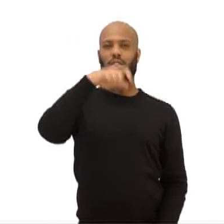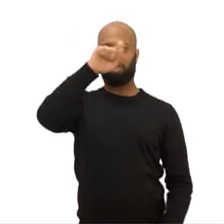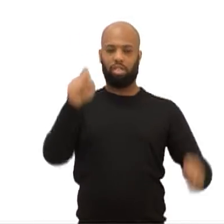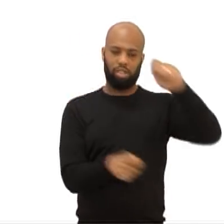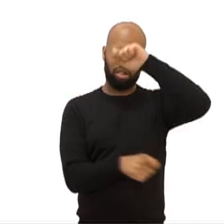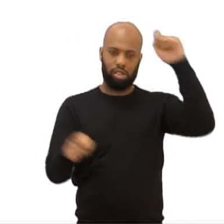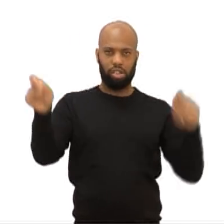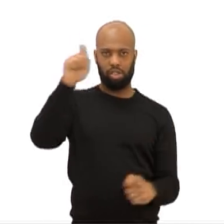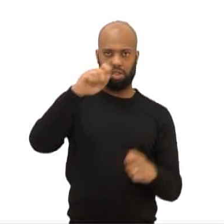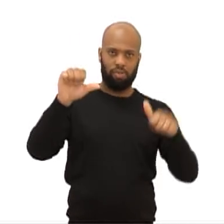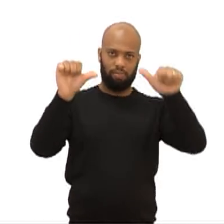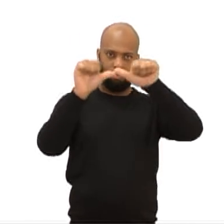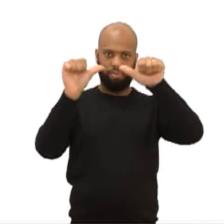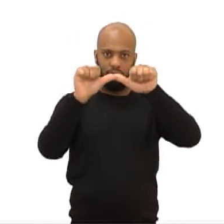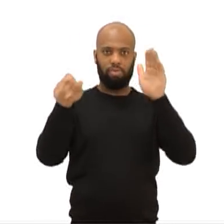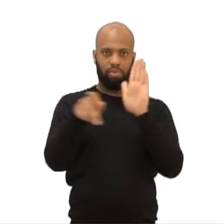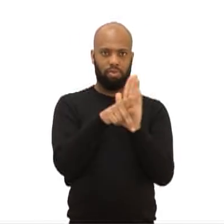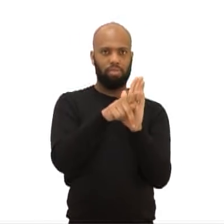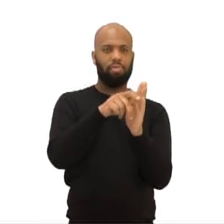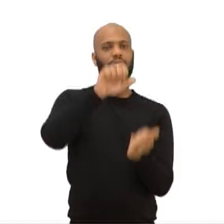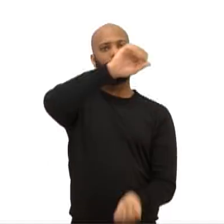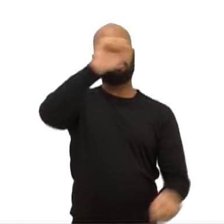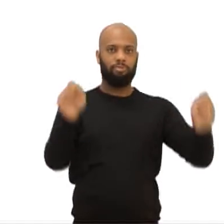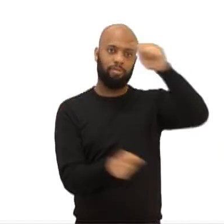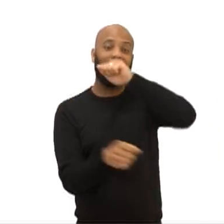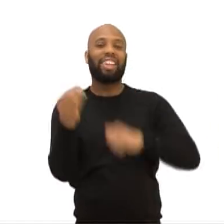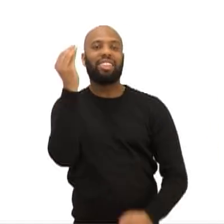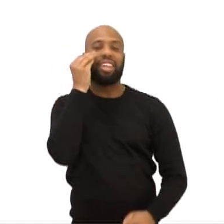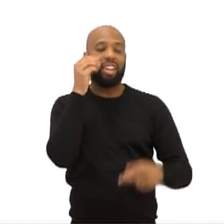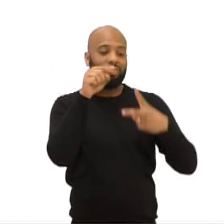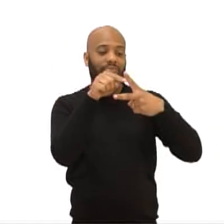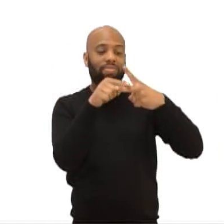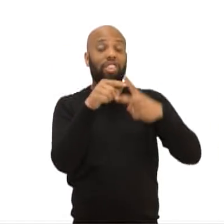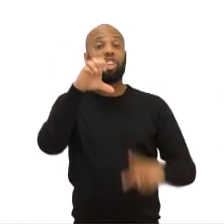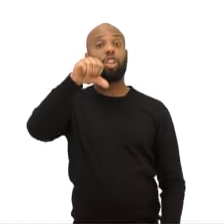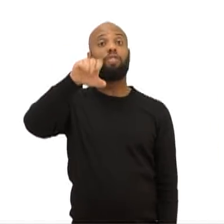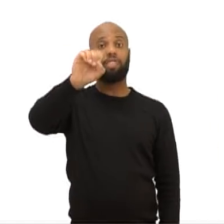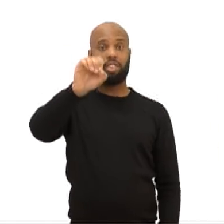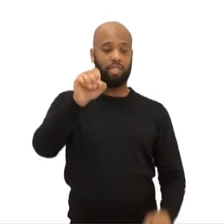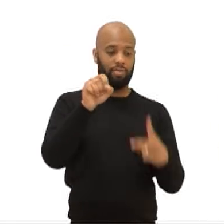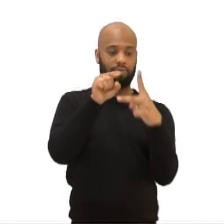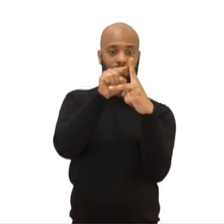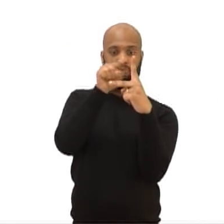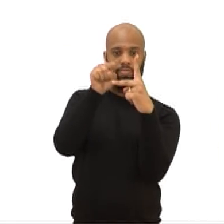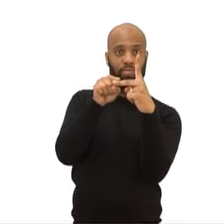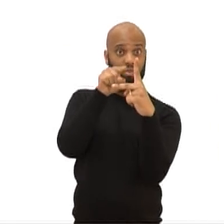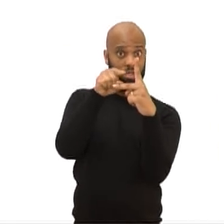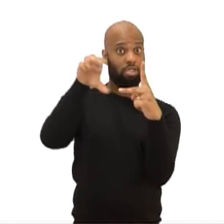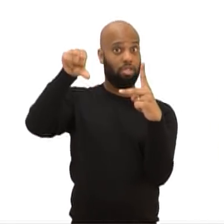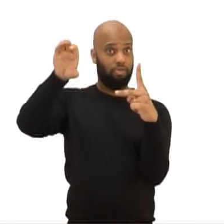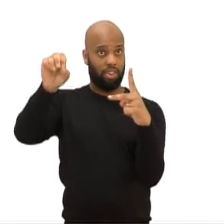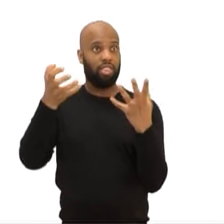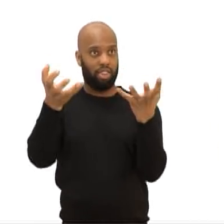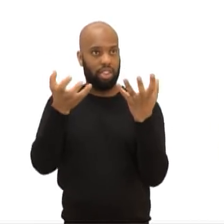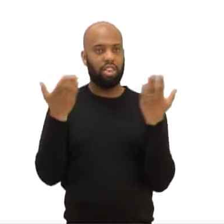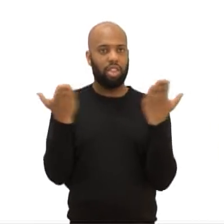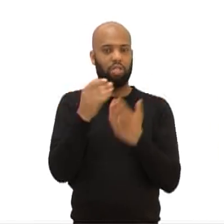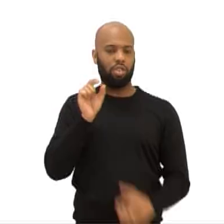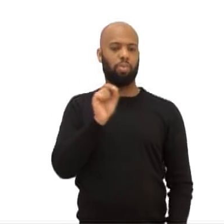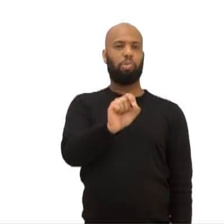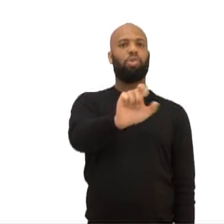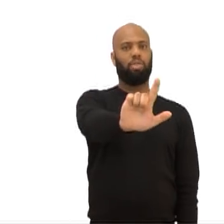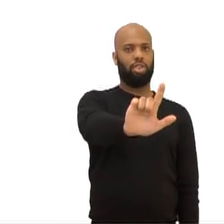figura em 90 graus no sentido horário, em relação ao ponto L. Veja que ele tem aqui o ponto L, então